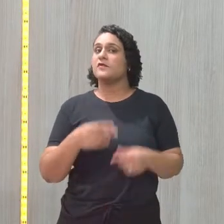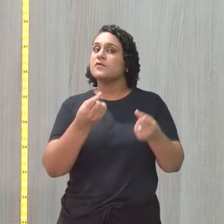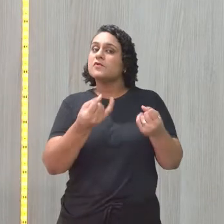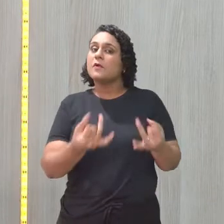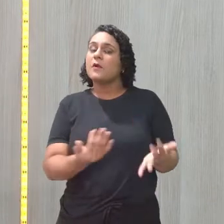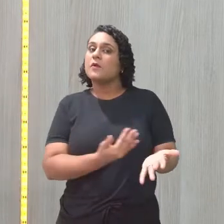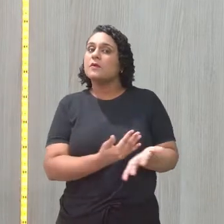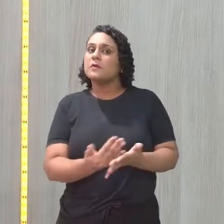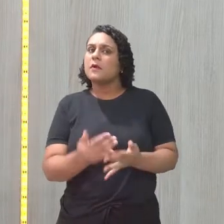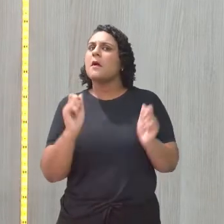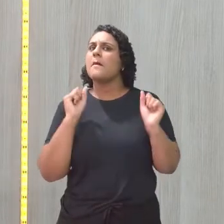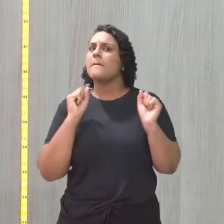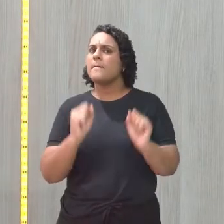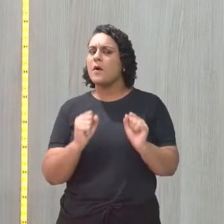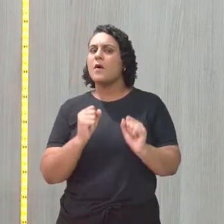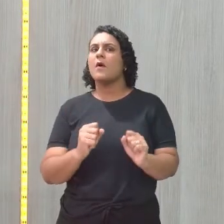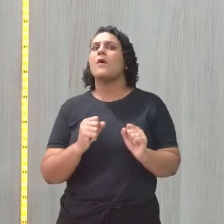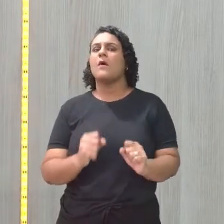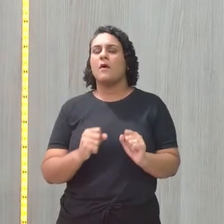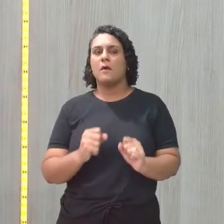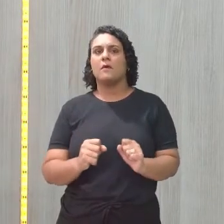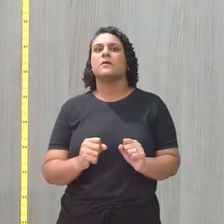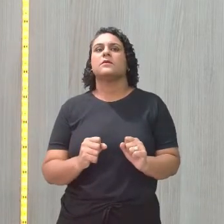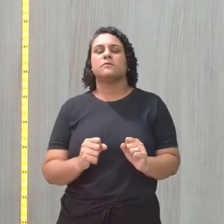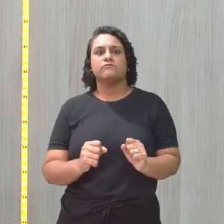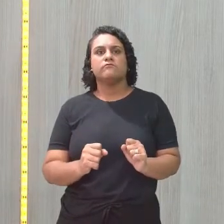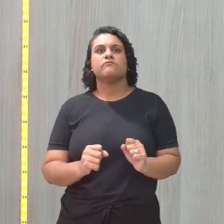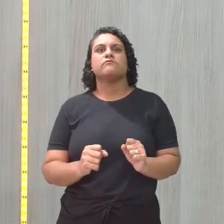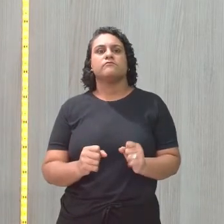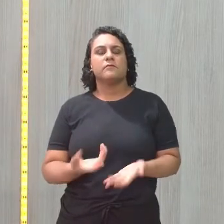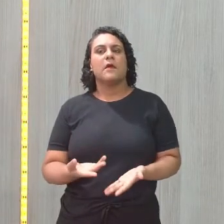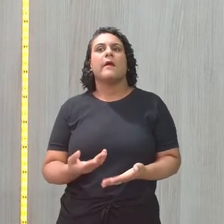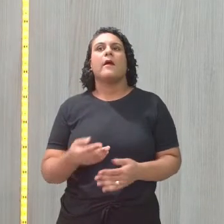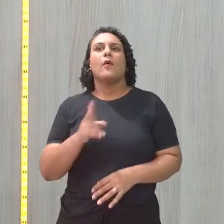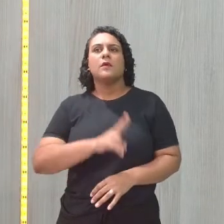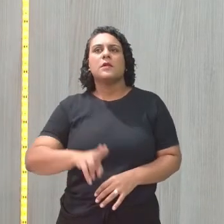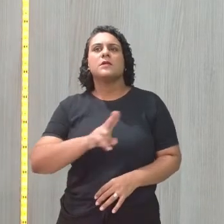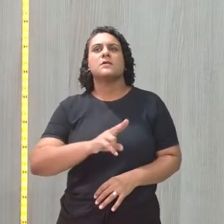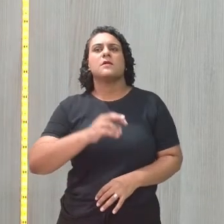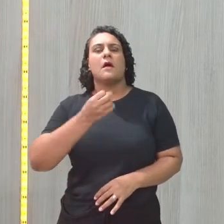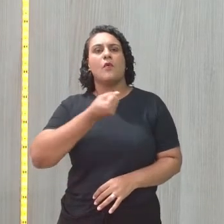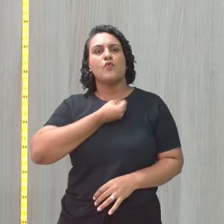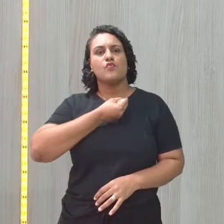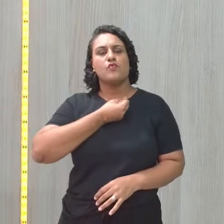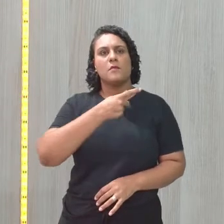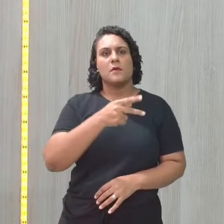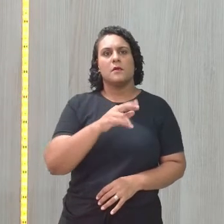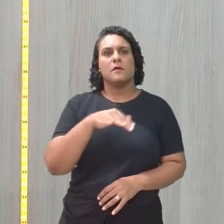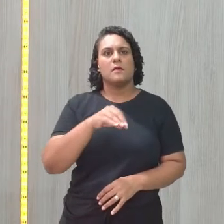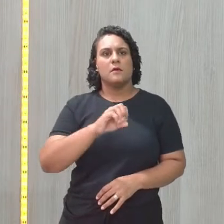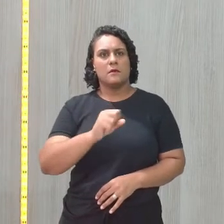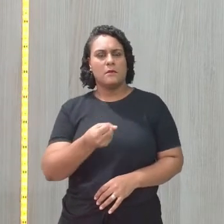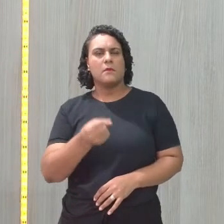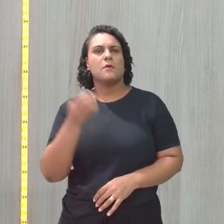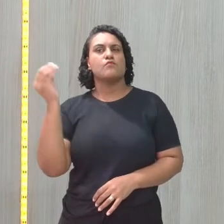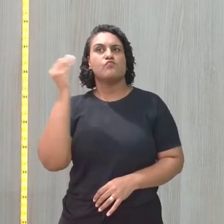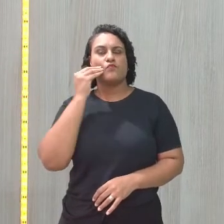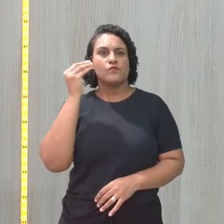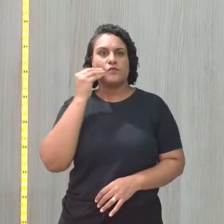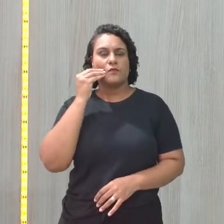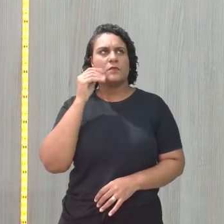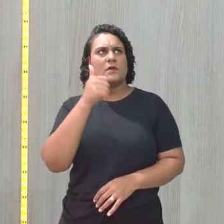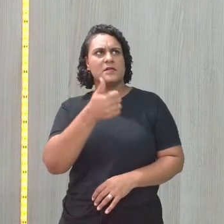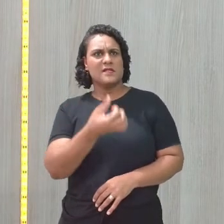né? Você pode determinar aí os fatores primos, certo? Como ele falou por tentativa. Então, tá lá o